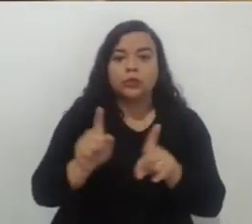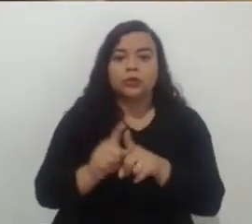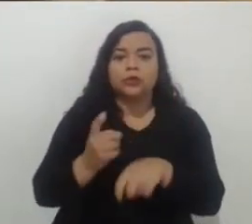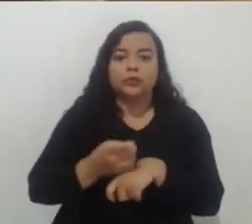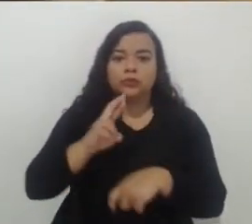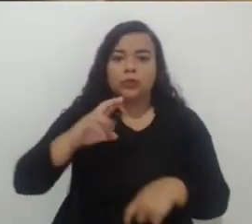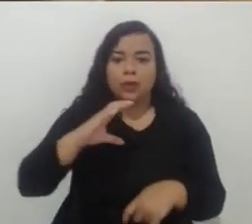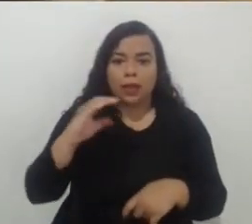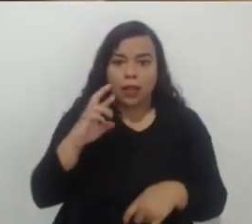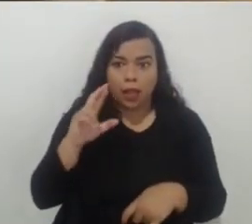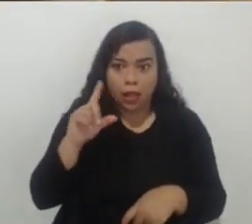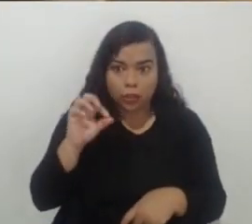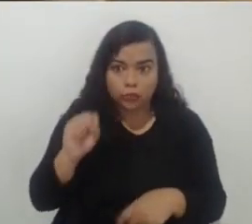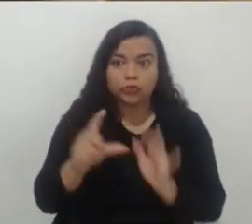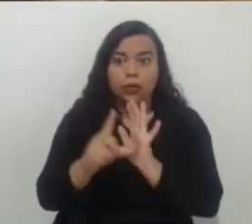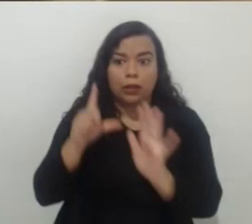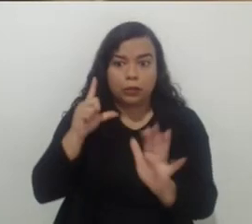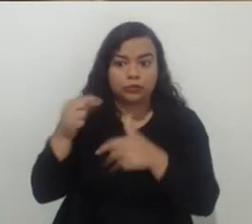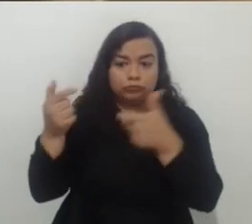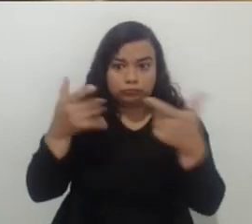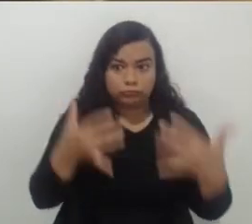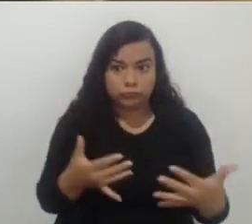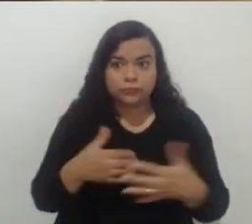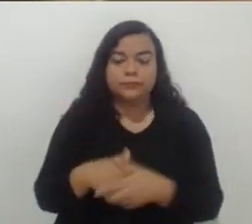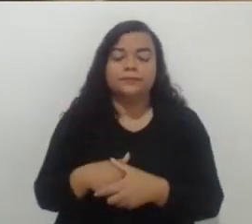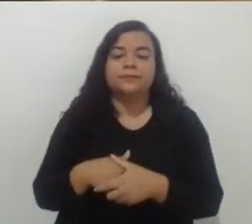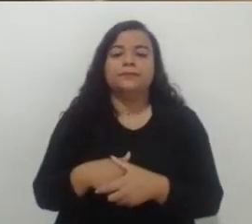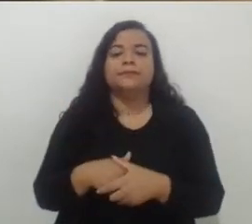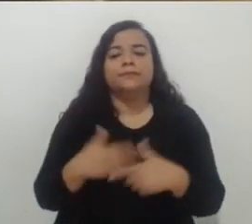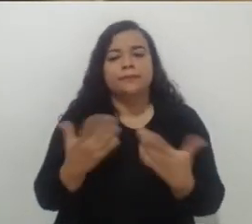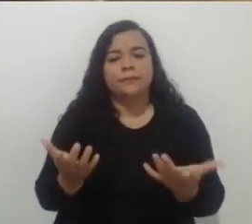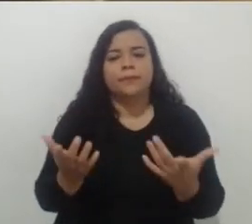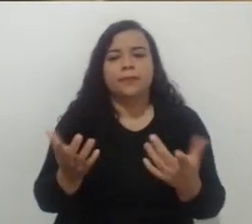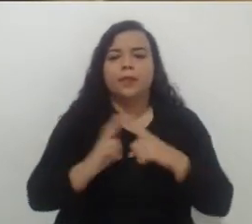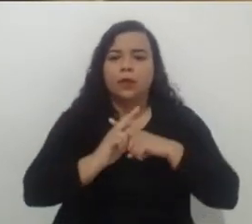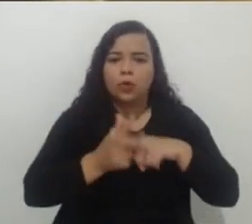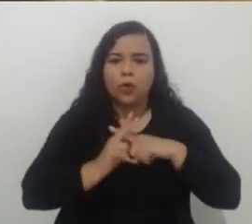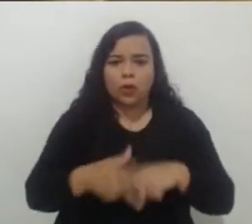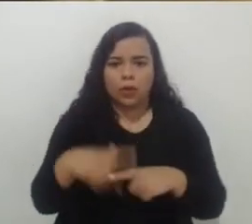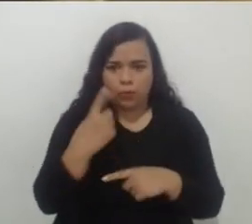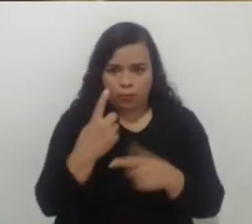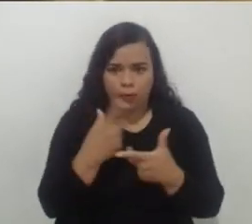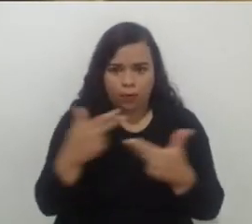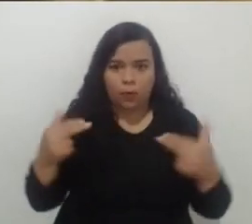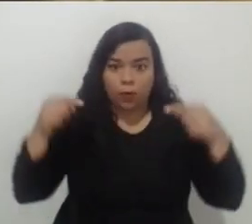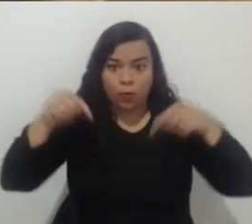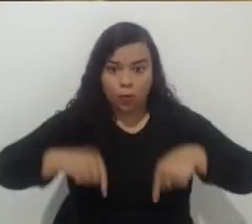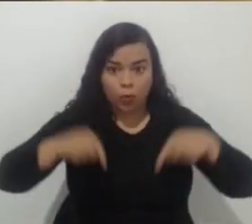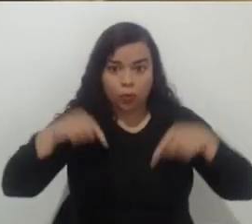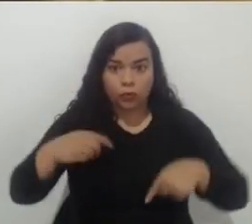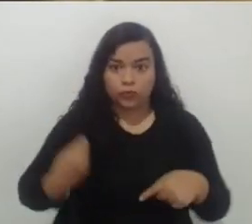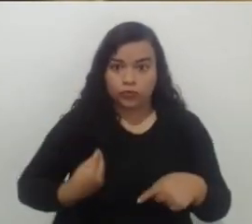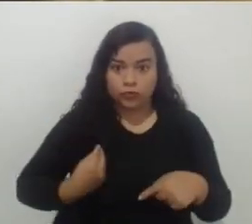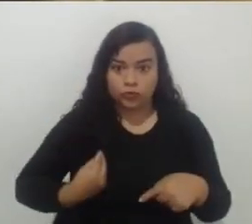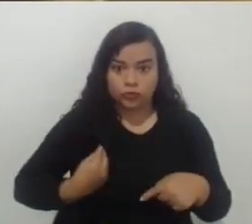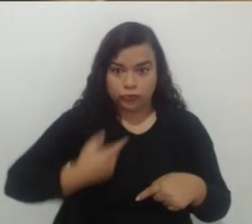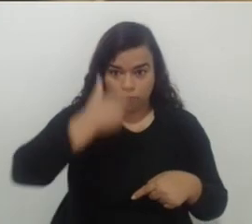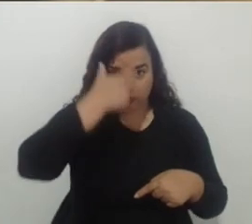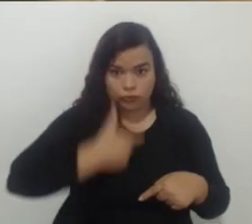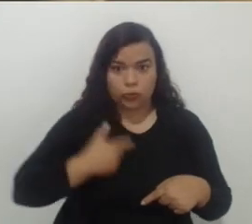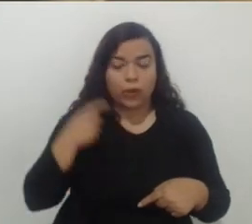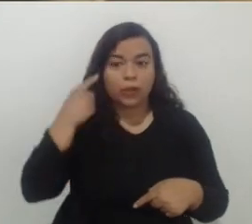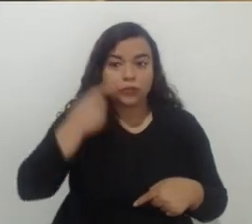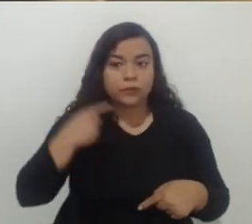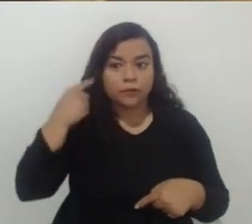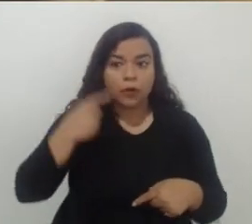tribuna virtual. Fazer apenas uma correção, eu hoje estou na condição apenas de advogado da